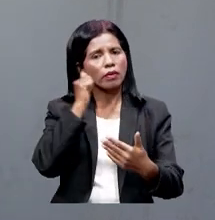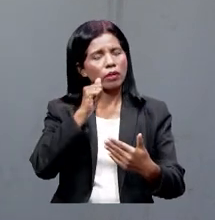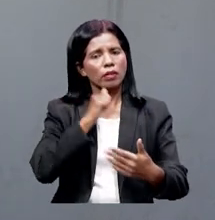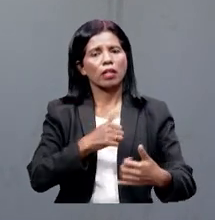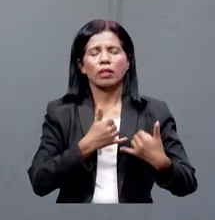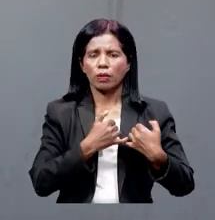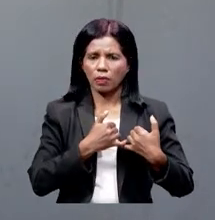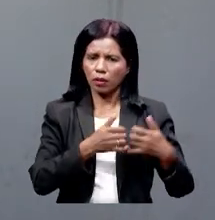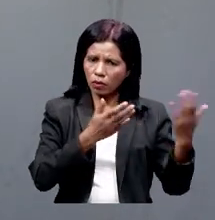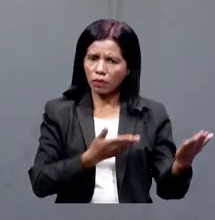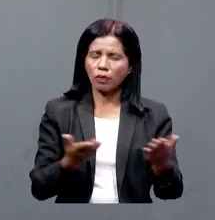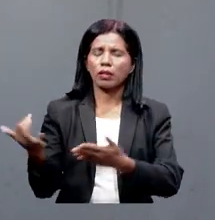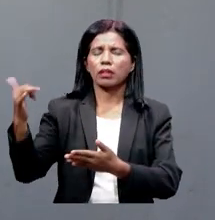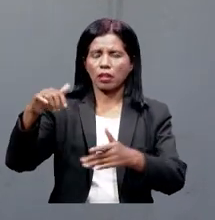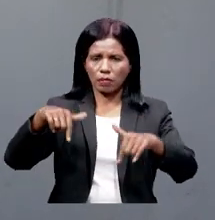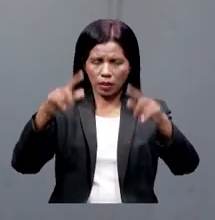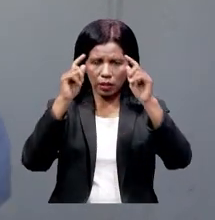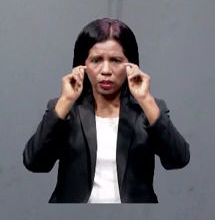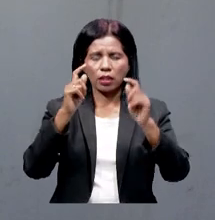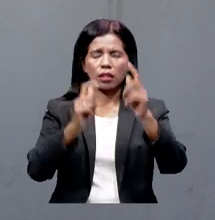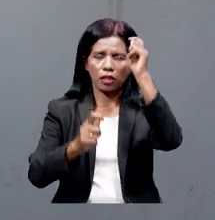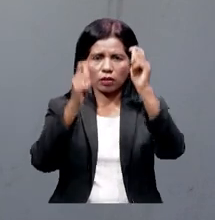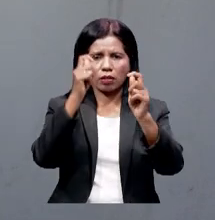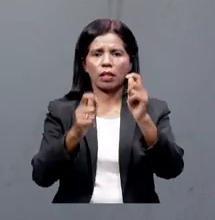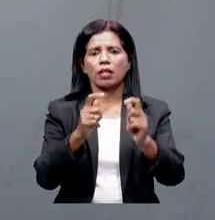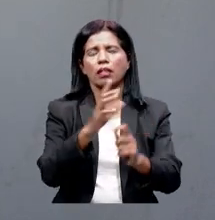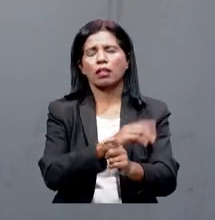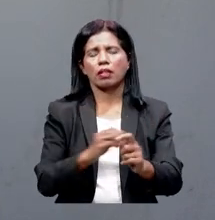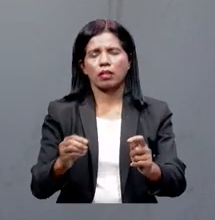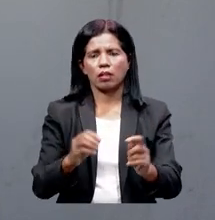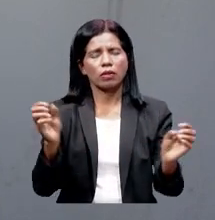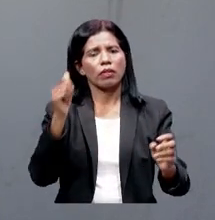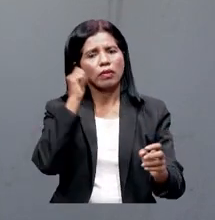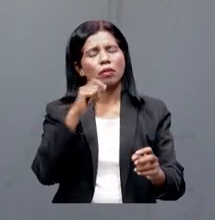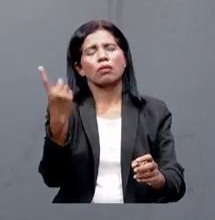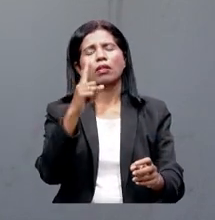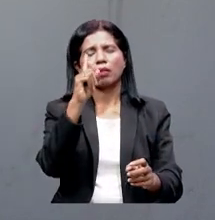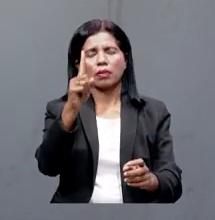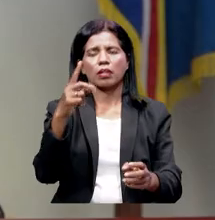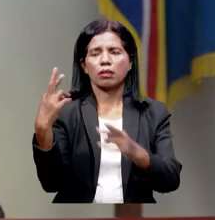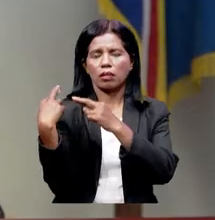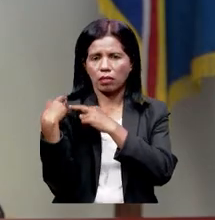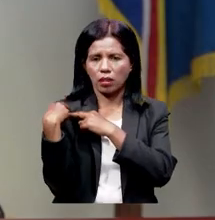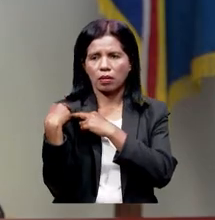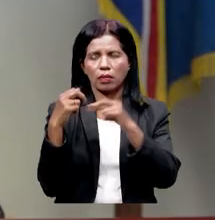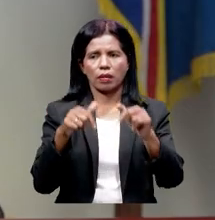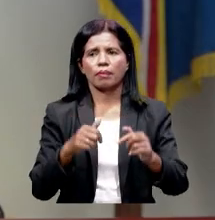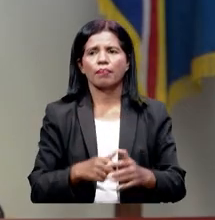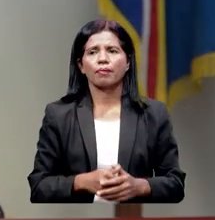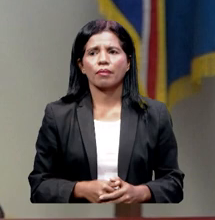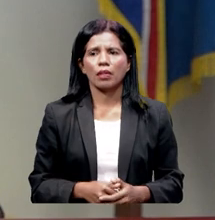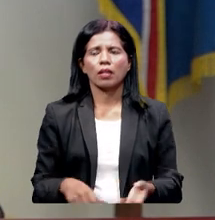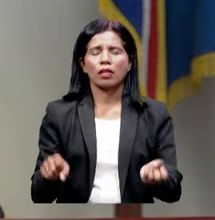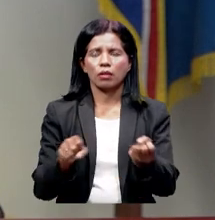mais em tribunal lá os fetoma cambric mesa deito de responsabiliza acto né